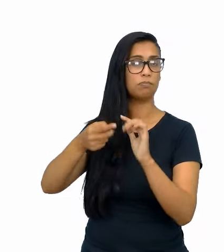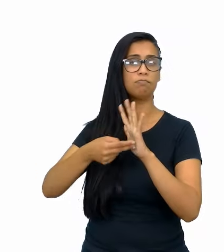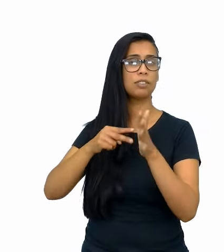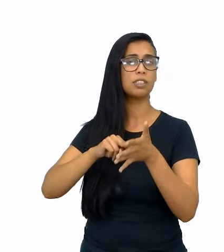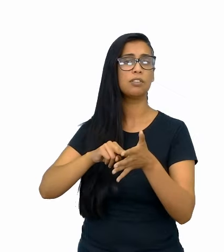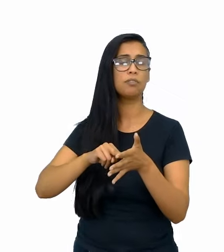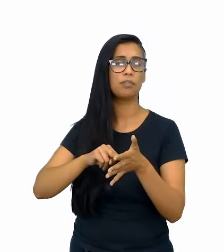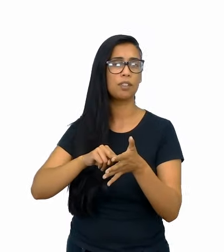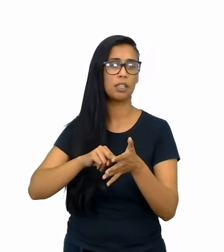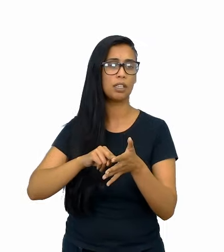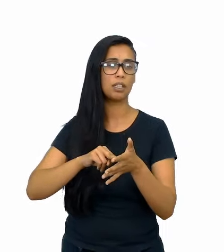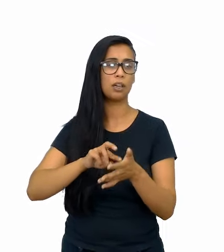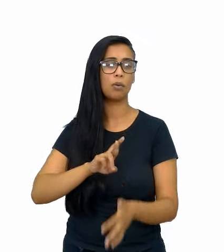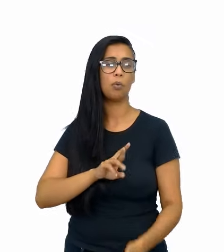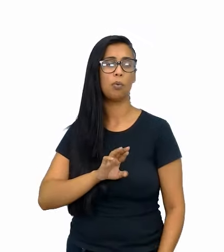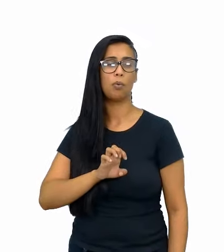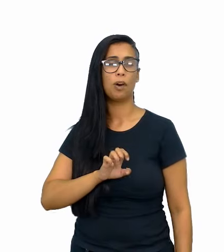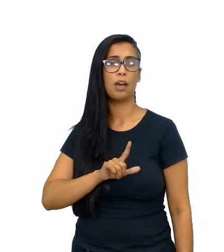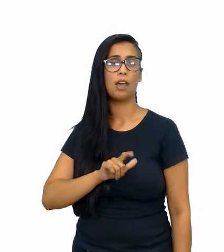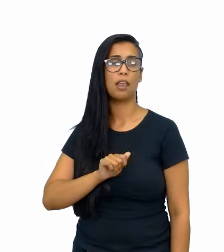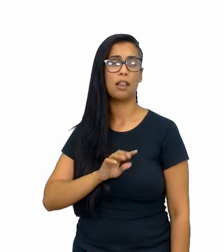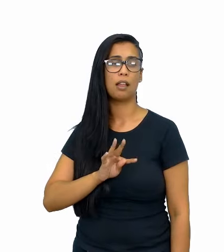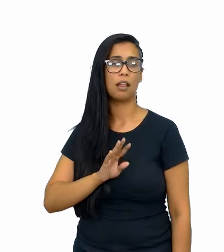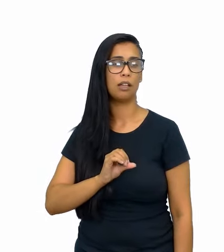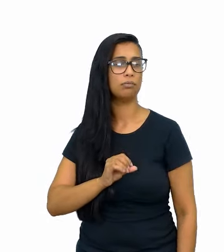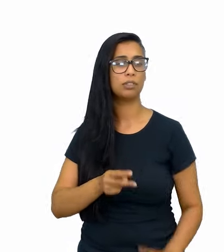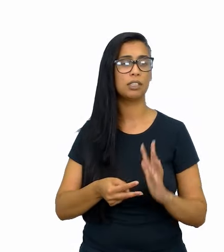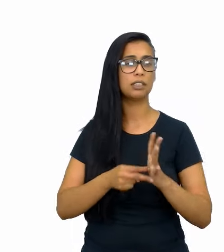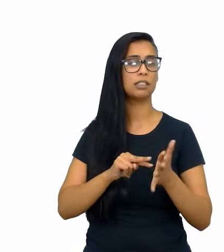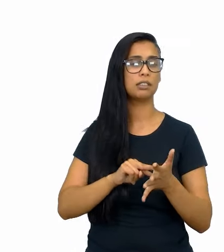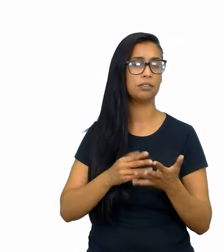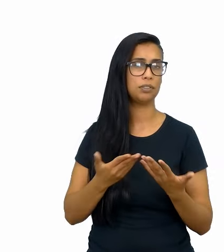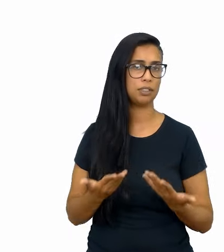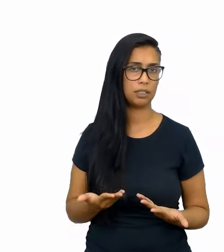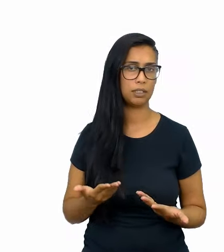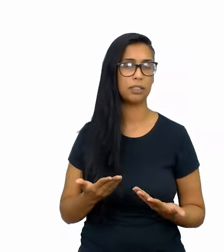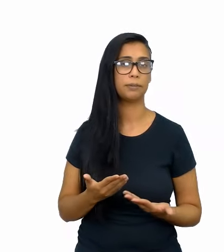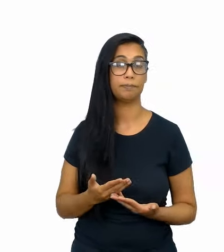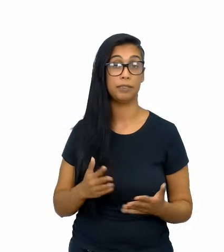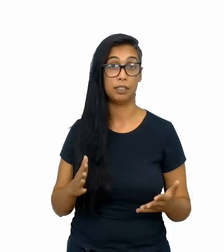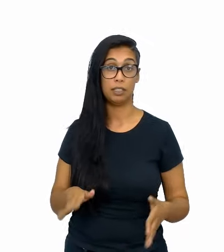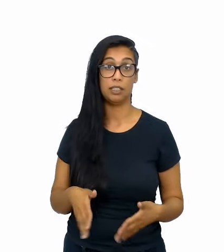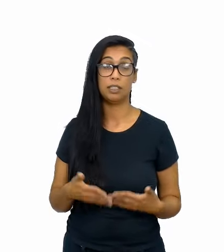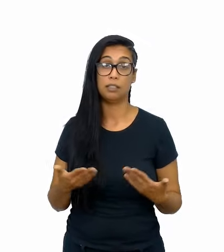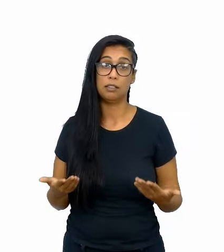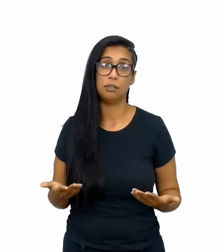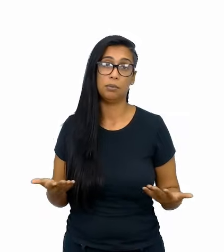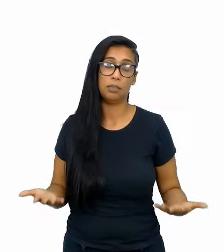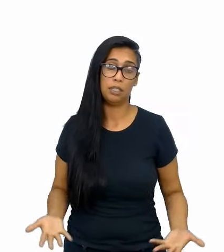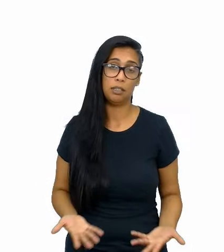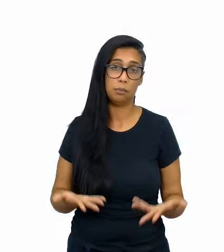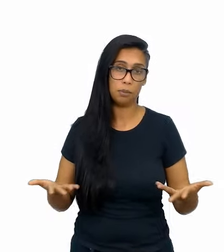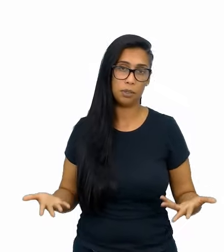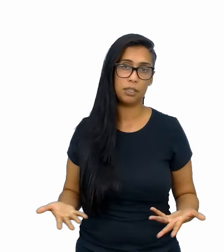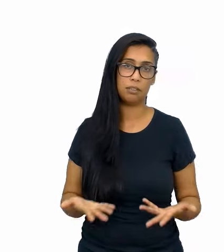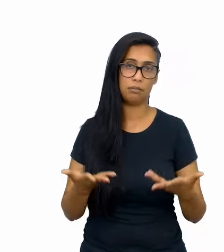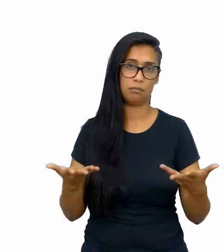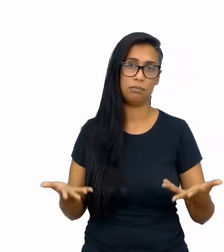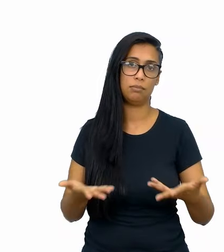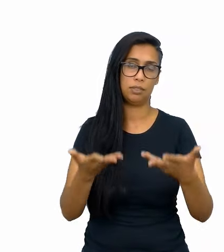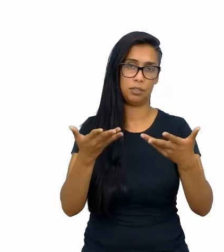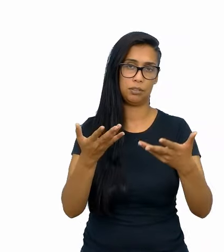bem? Então, é importante também realizar a leitura com os estudantes, destacar esses